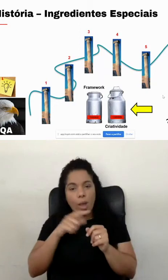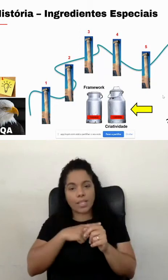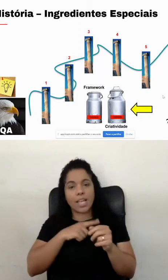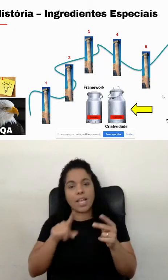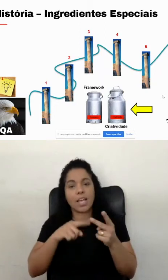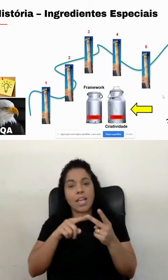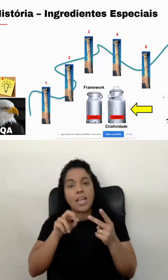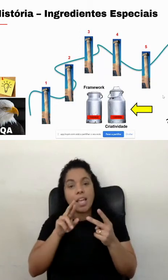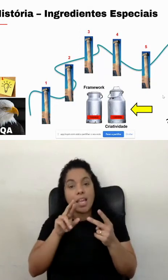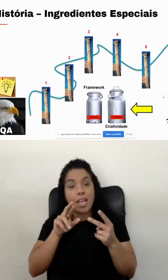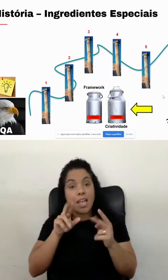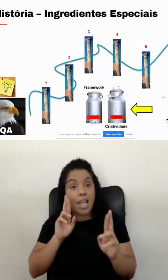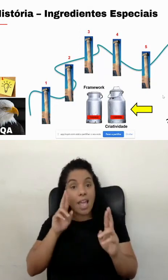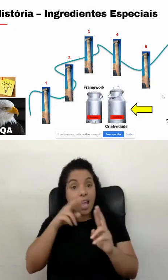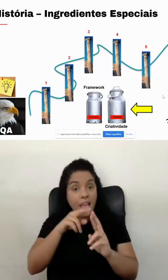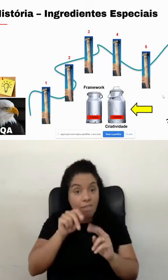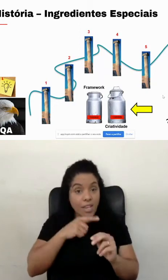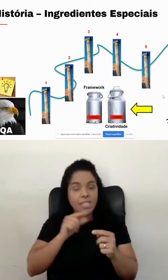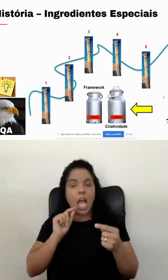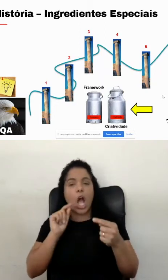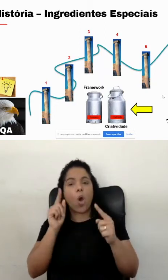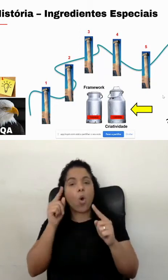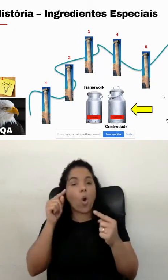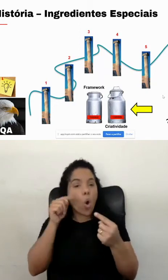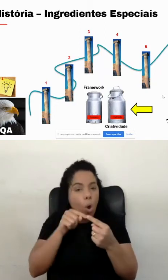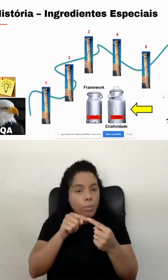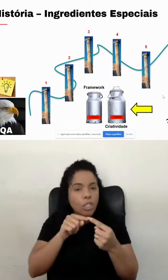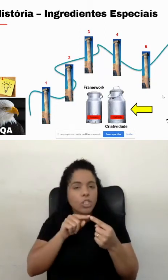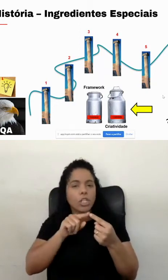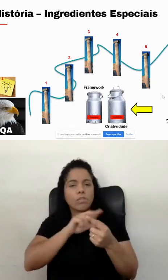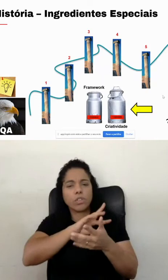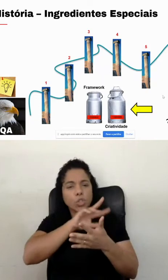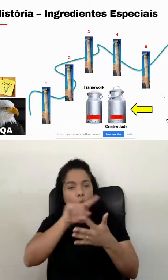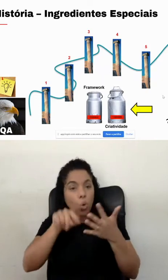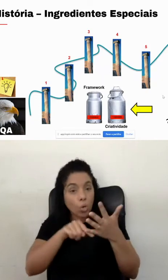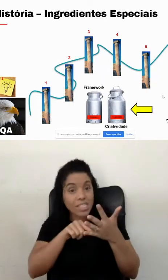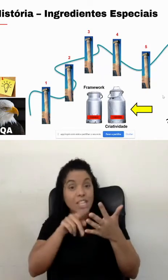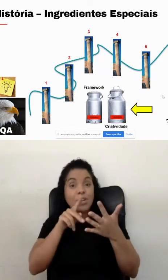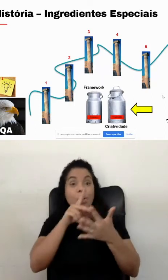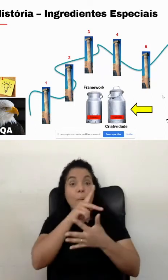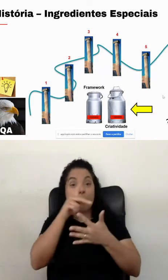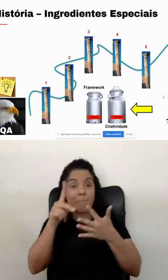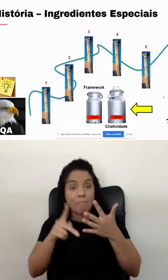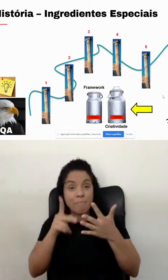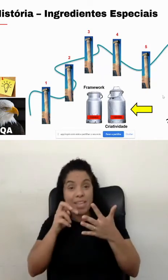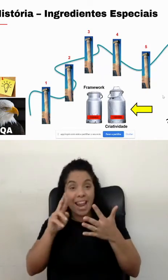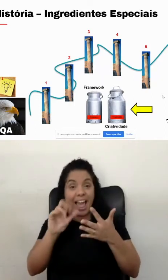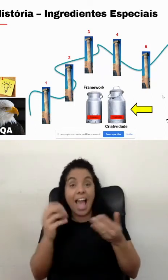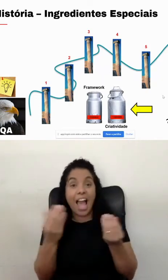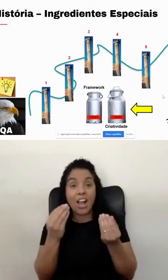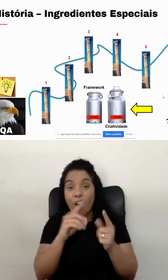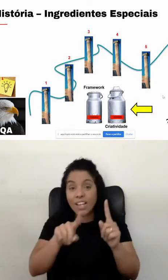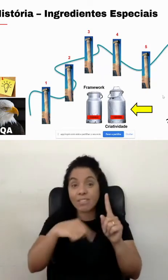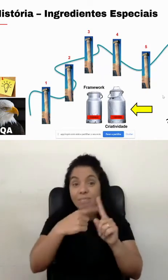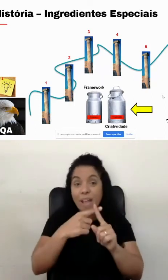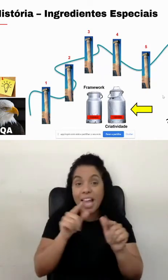gente identificou, daquele objetivo, de todos esses pilares que deram a sustentação, a gente vai colocar uns temperinhos aí, que um